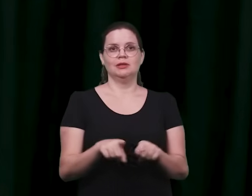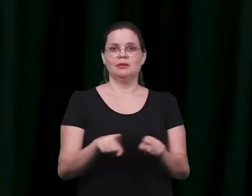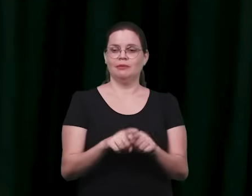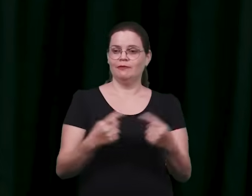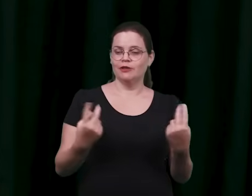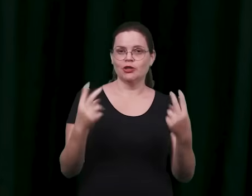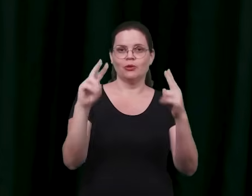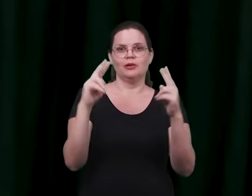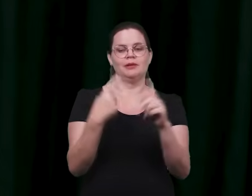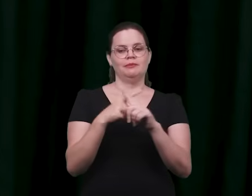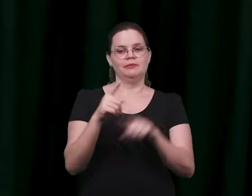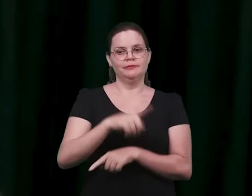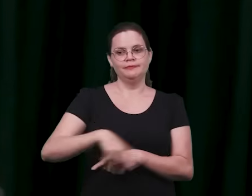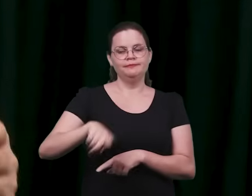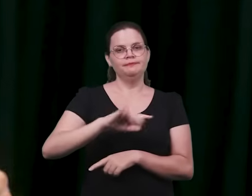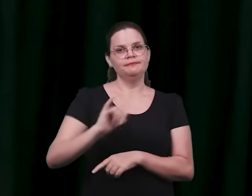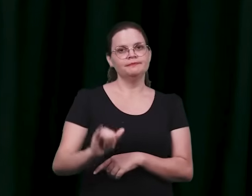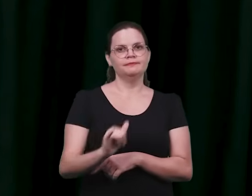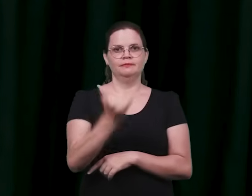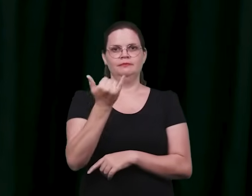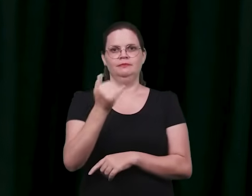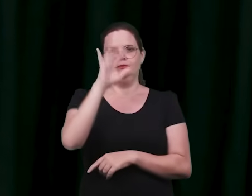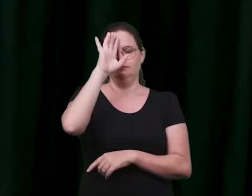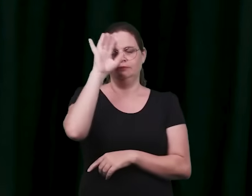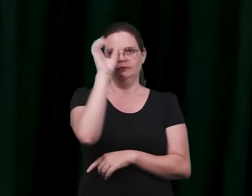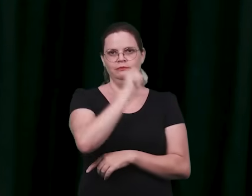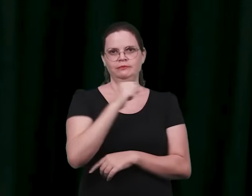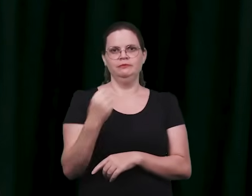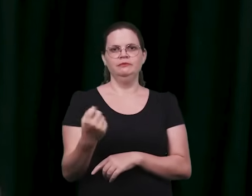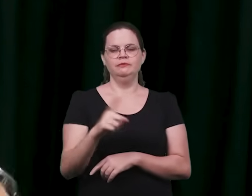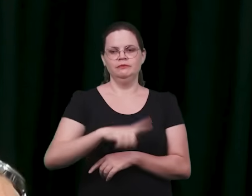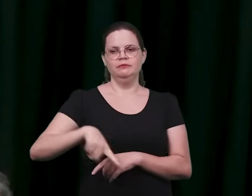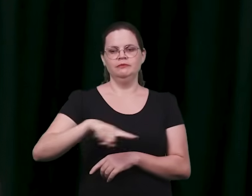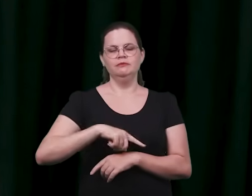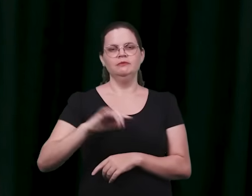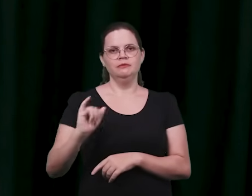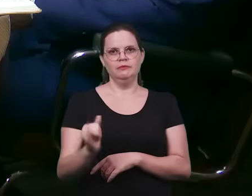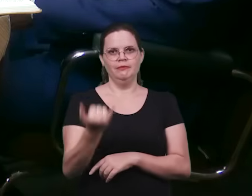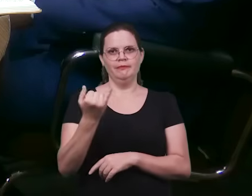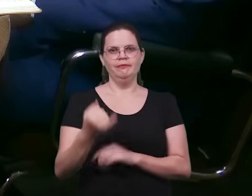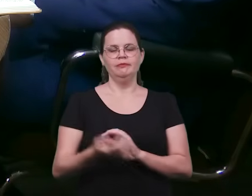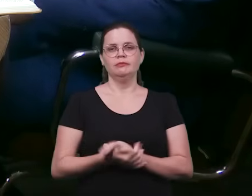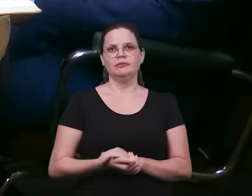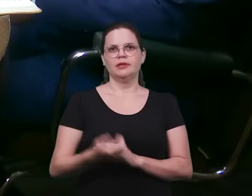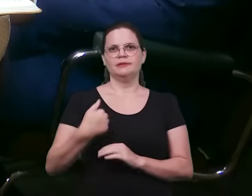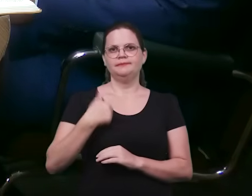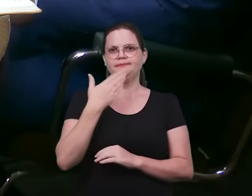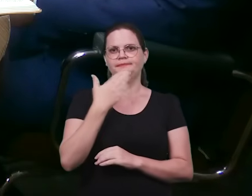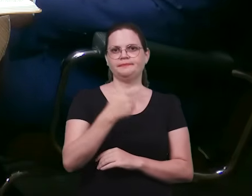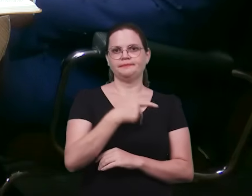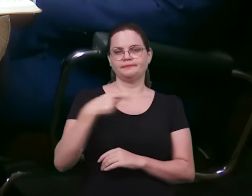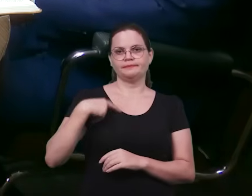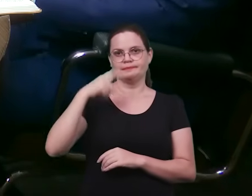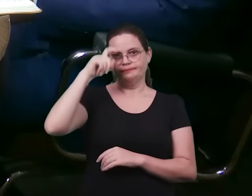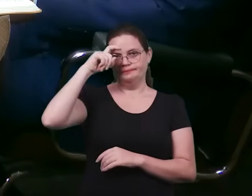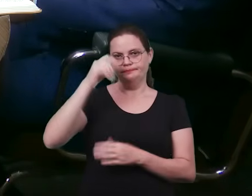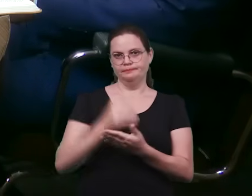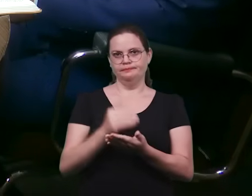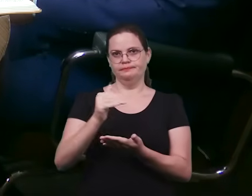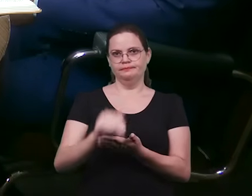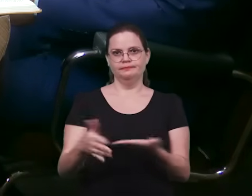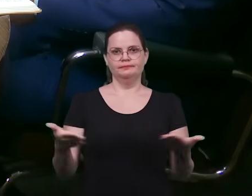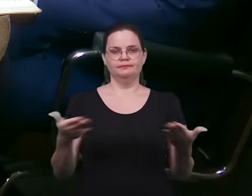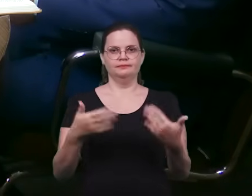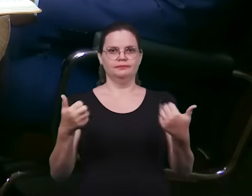muito úteis para eles. Eu queria passar aqui a palavra ao pastor Diniz para fazer essa introdução para a gente desses